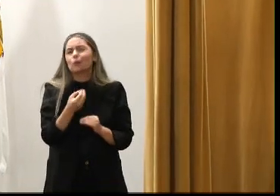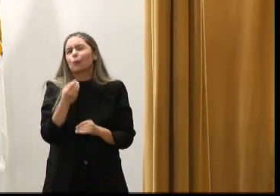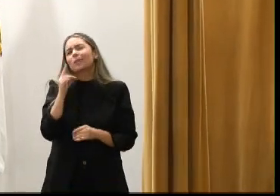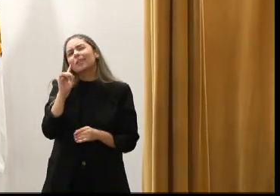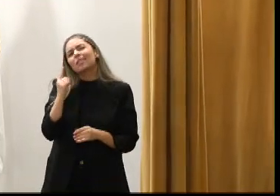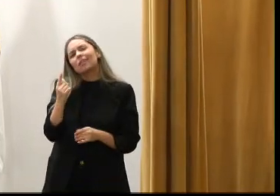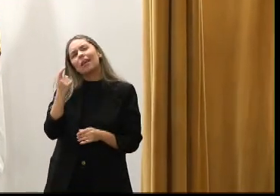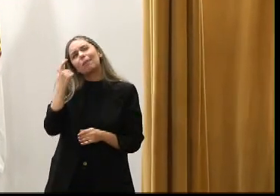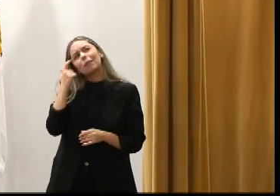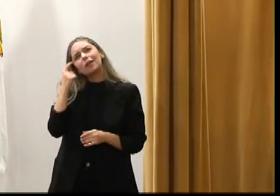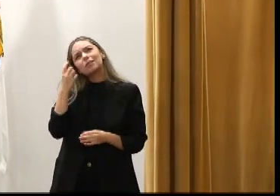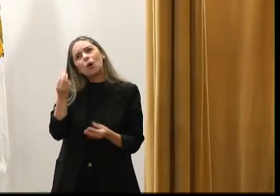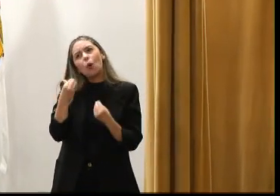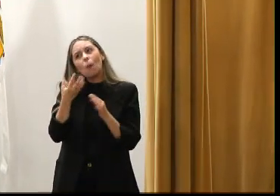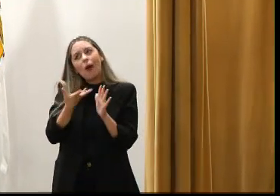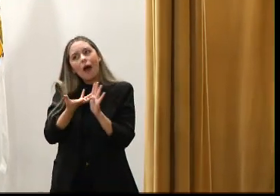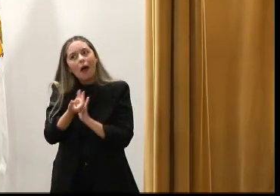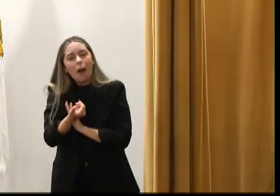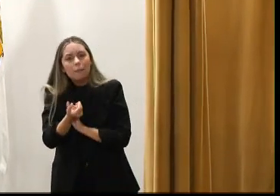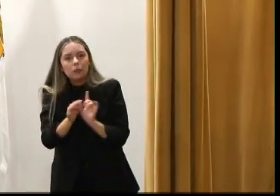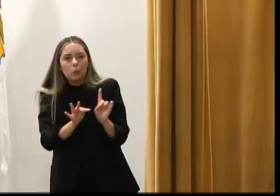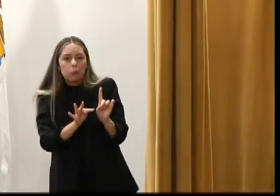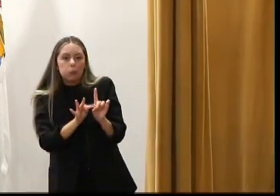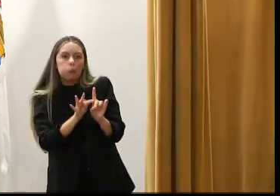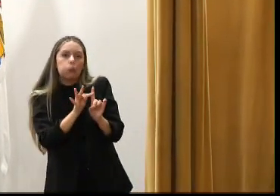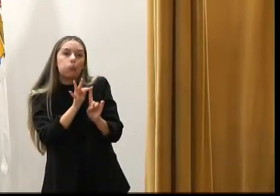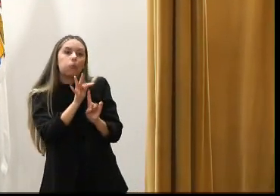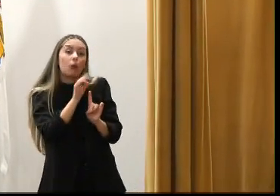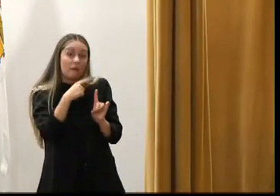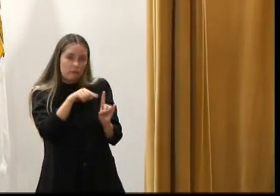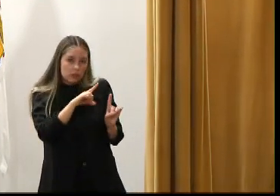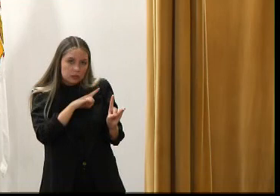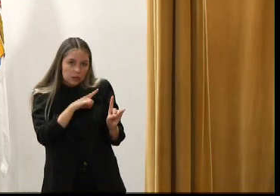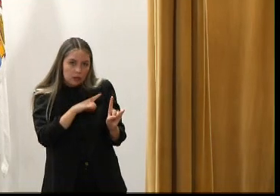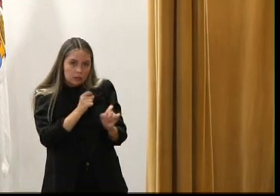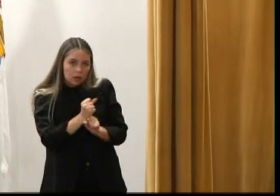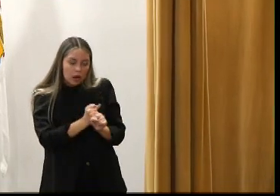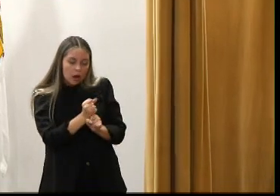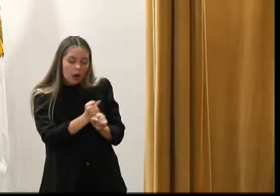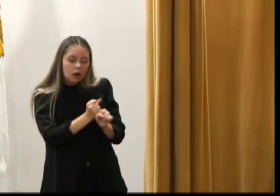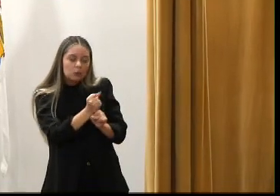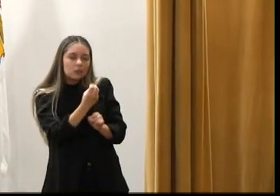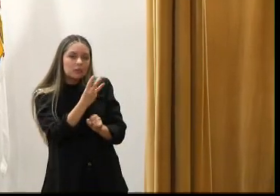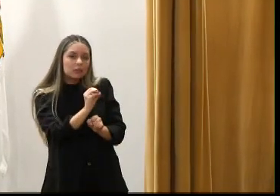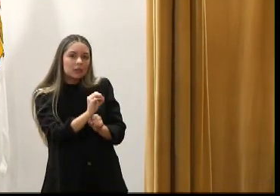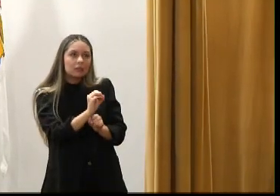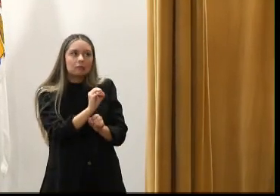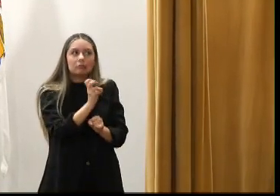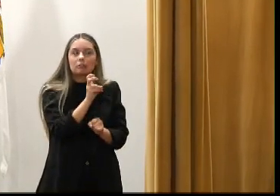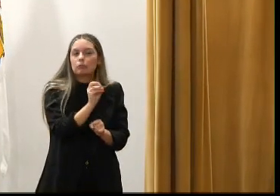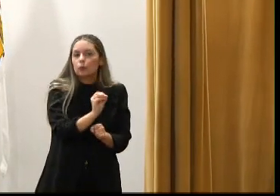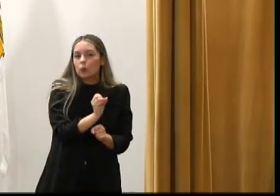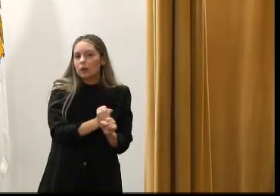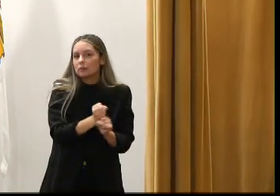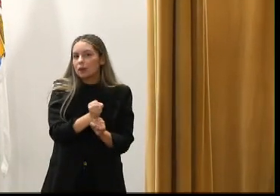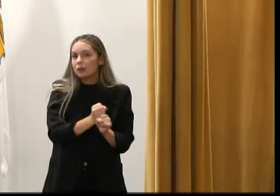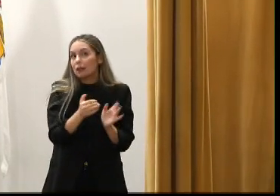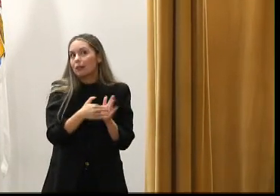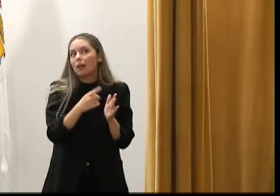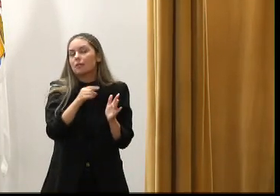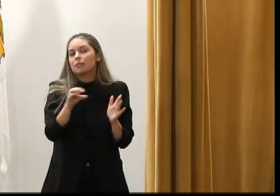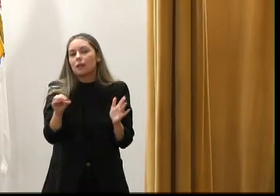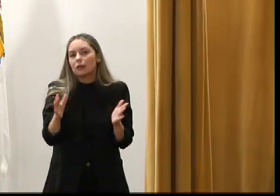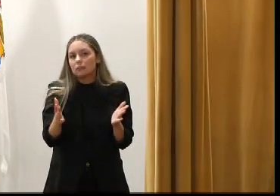de quão rápido essa subida vai ocorrer nos próximos 30, 50, 100 anos, até porque